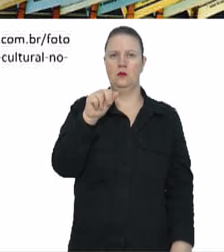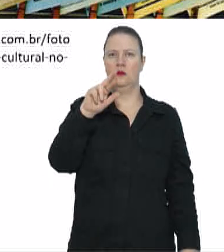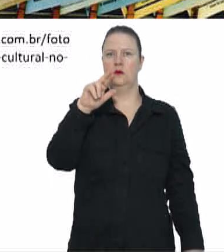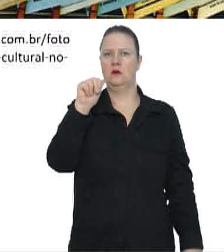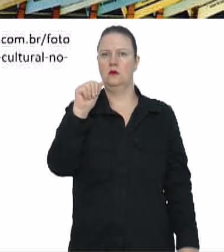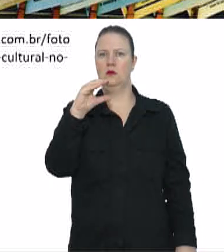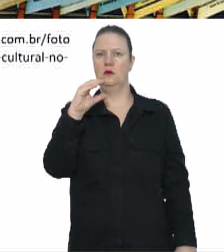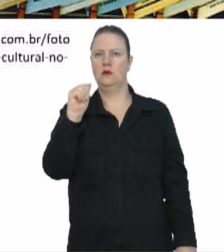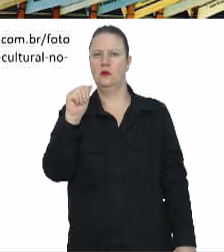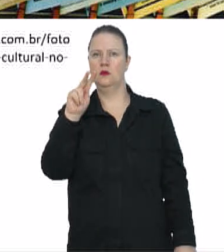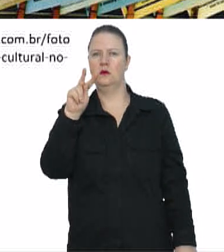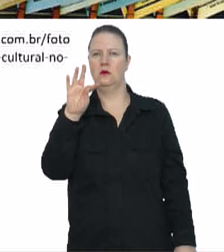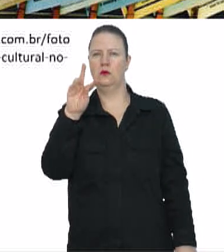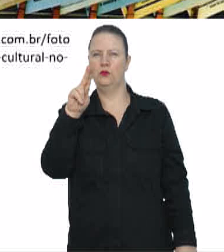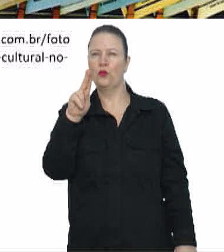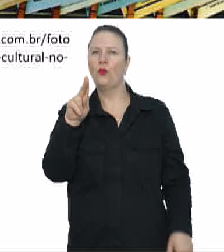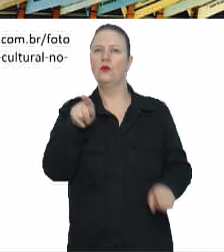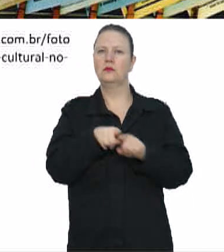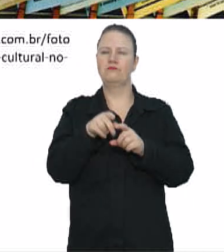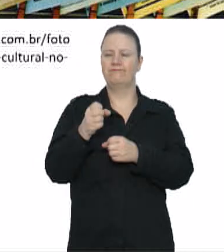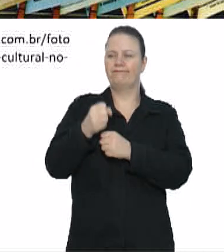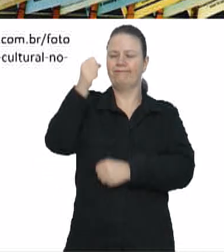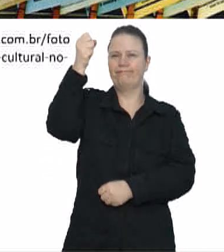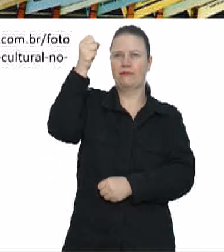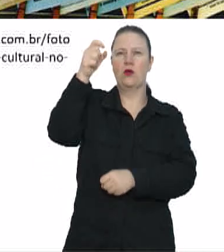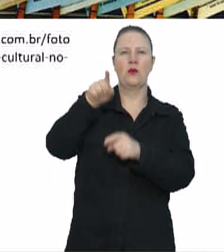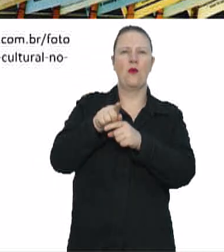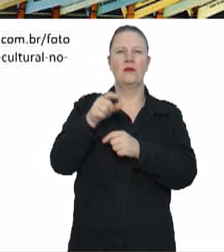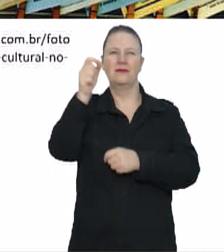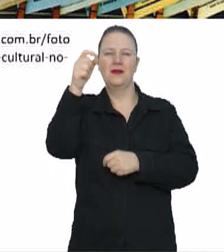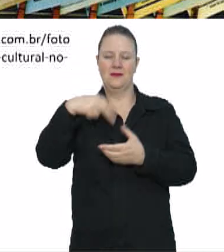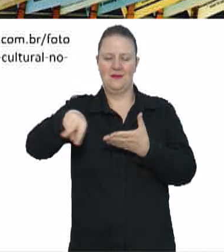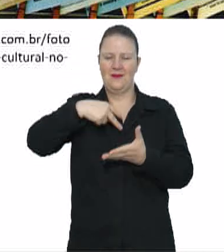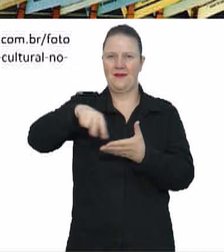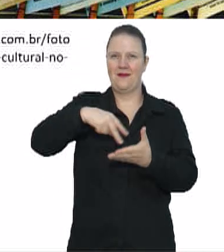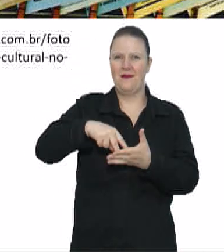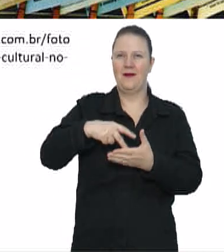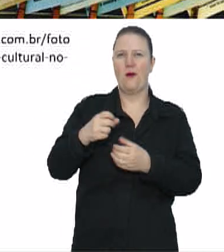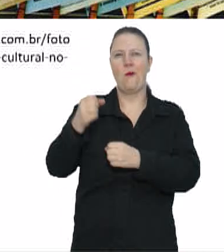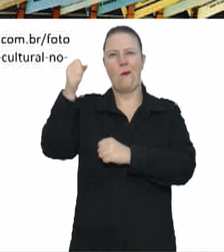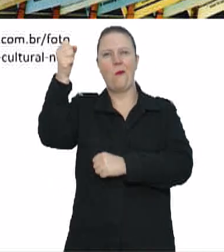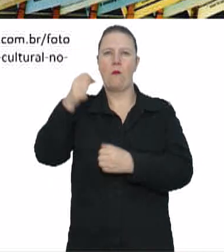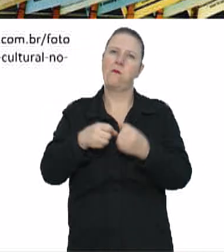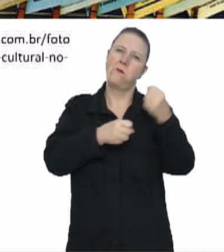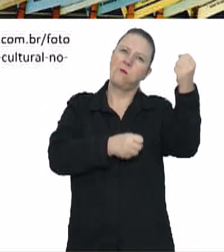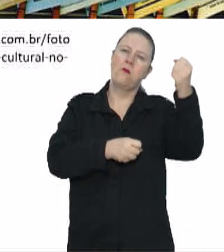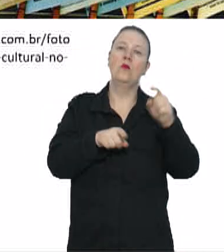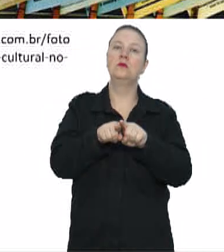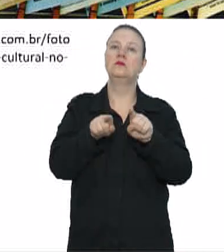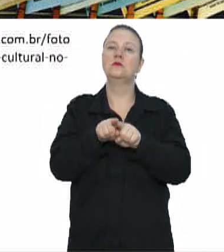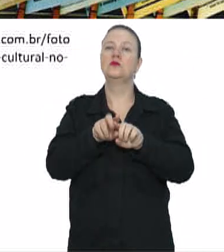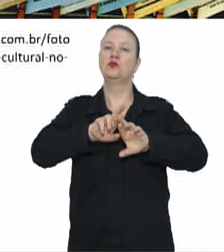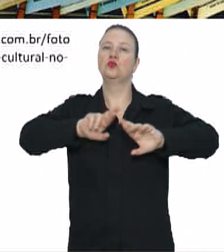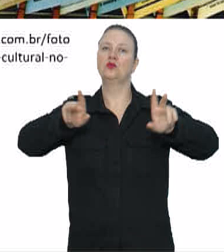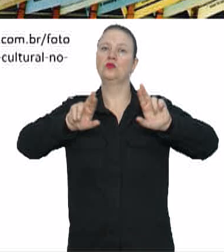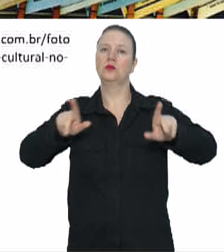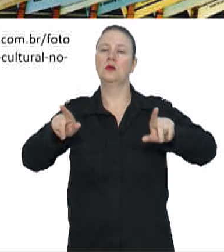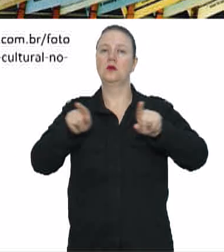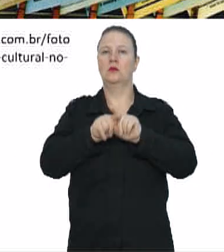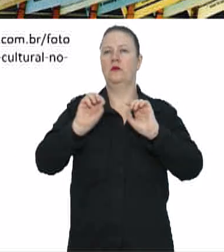carnaval, o frevo, que é muito presente em diferentes partes do Nordeste, festa de